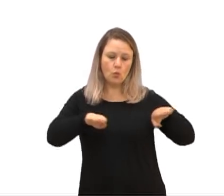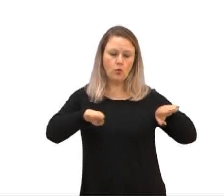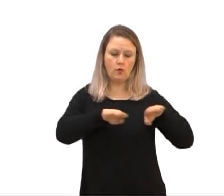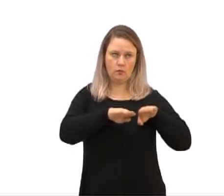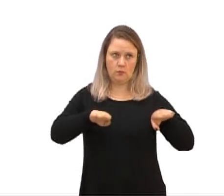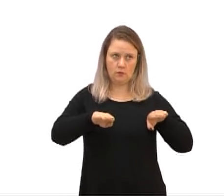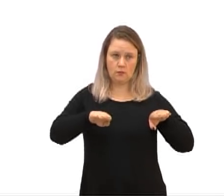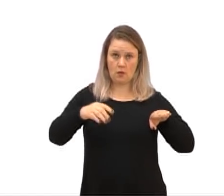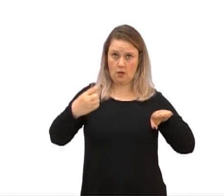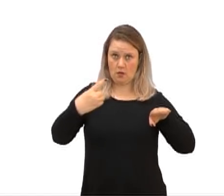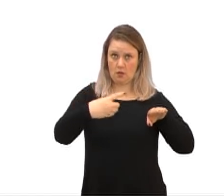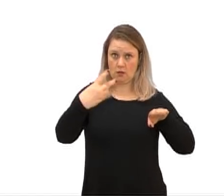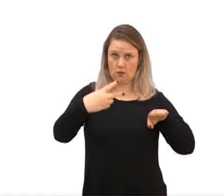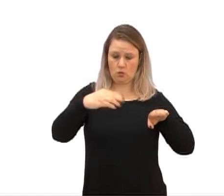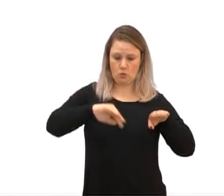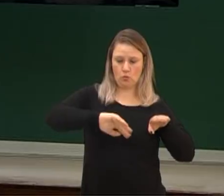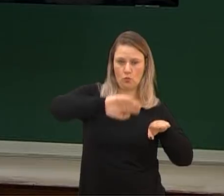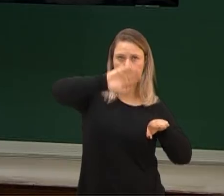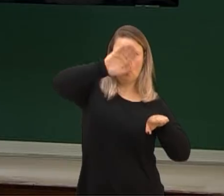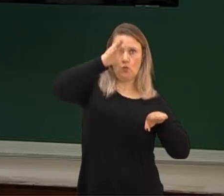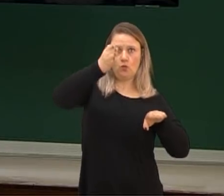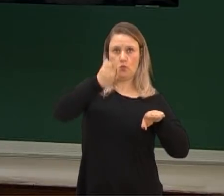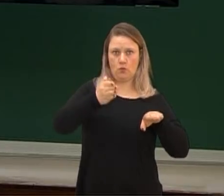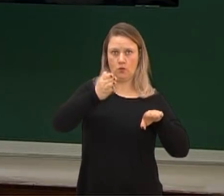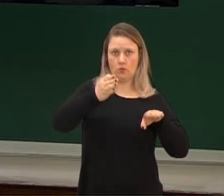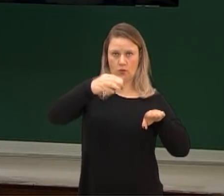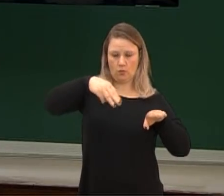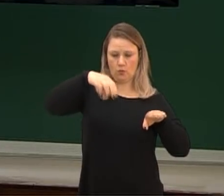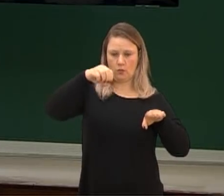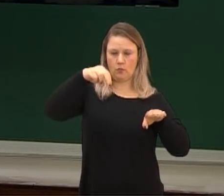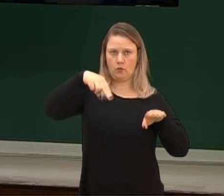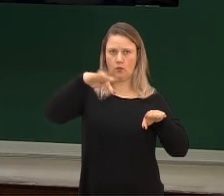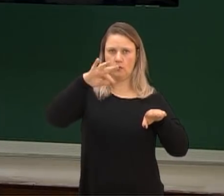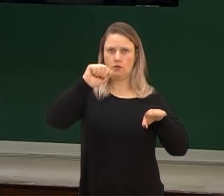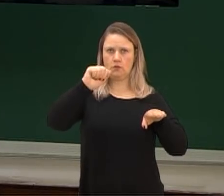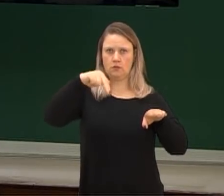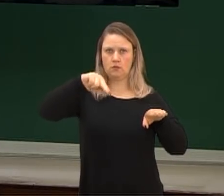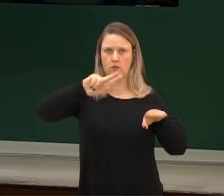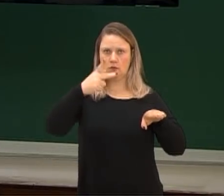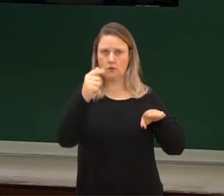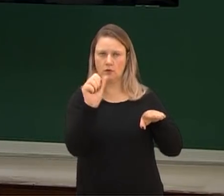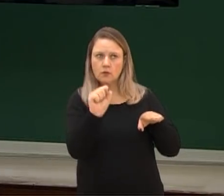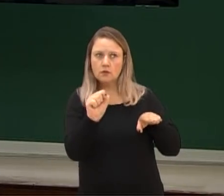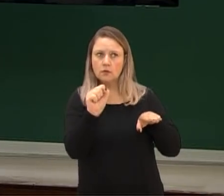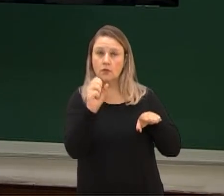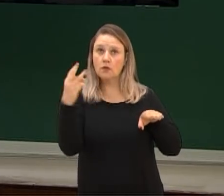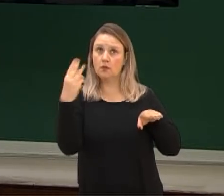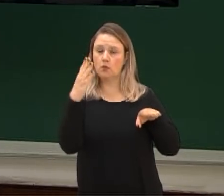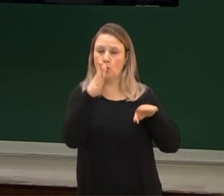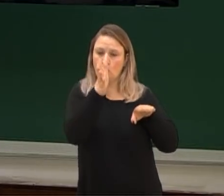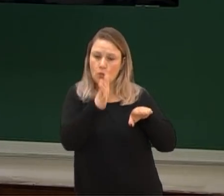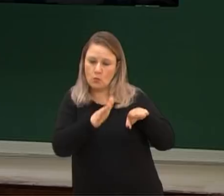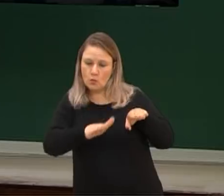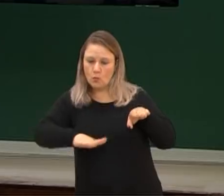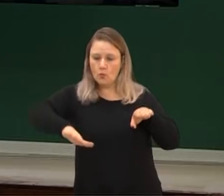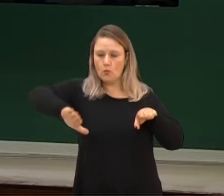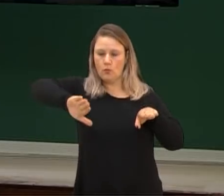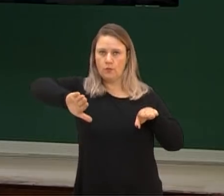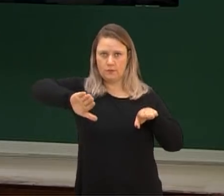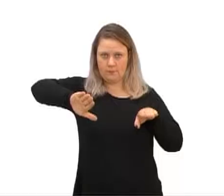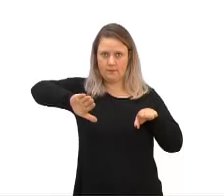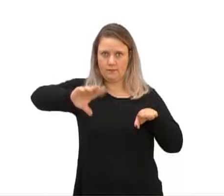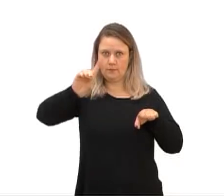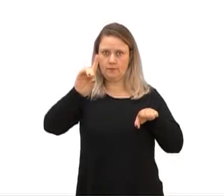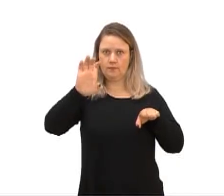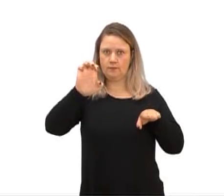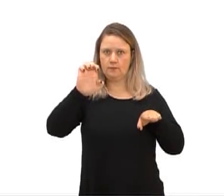planas. A segunda delas aqui, ó, as montanhas, que são elevações. A terceira, depressões,